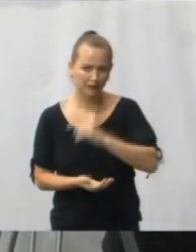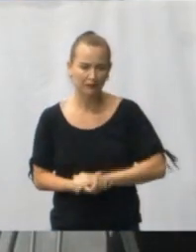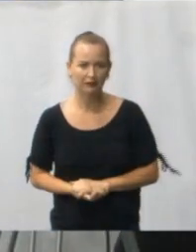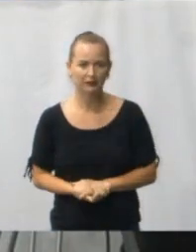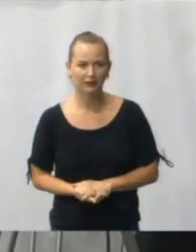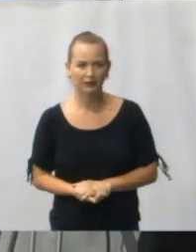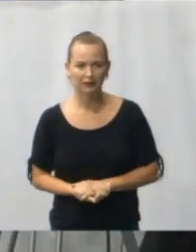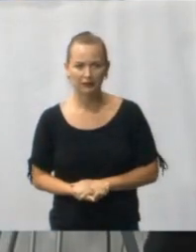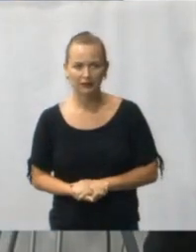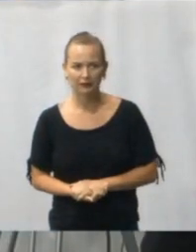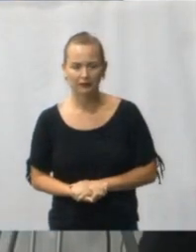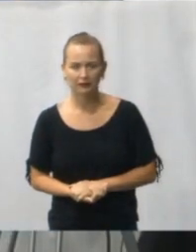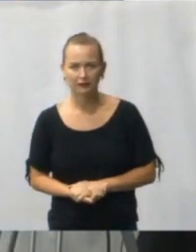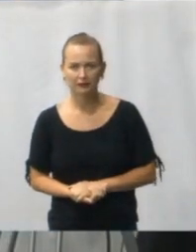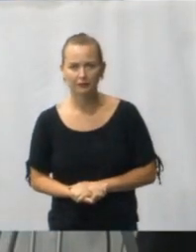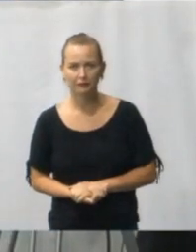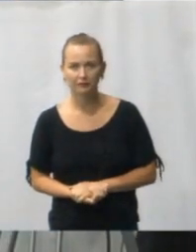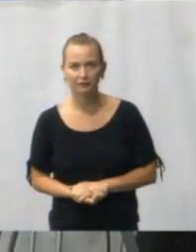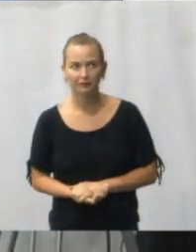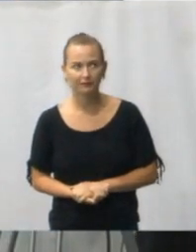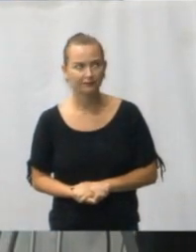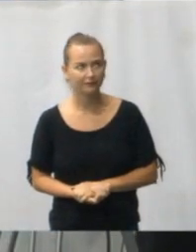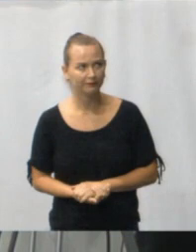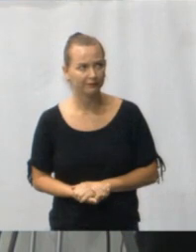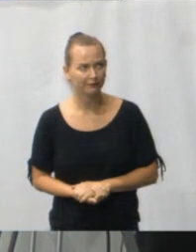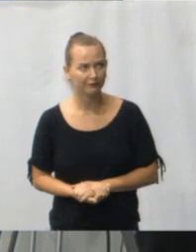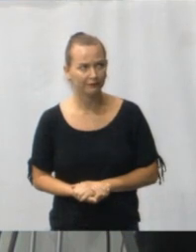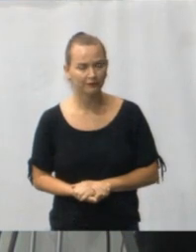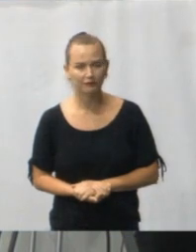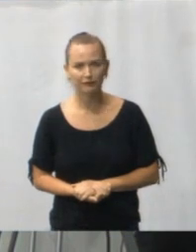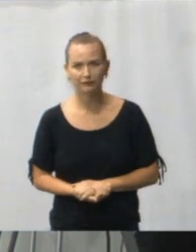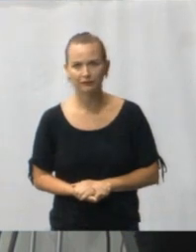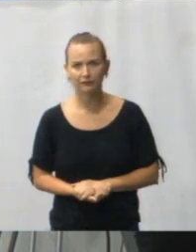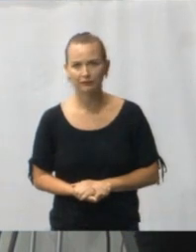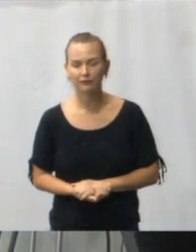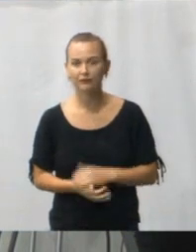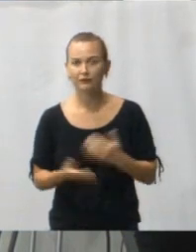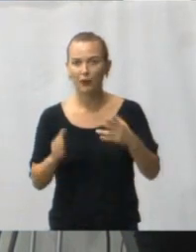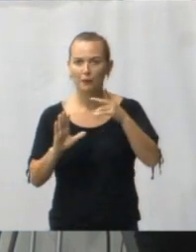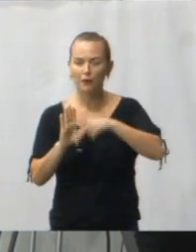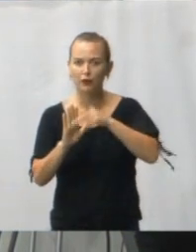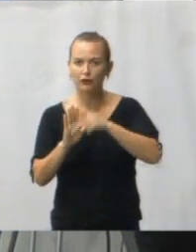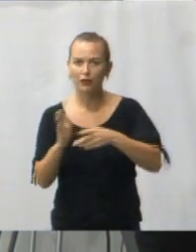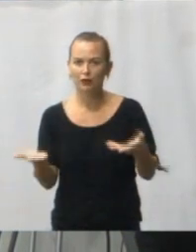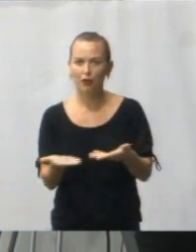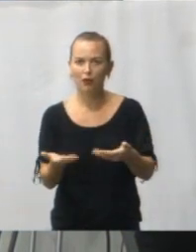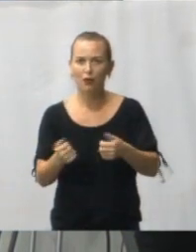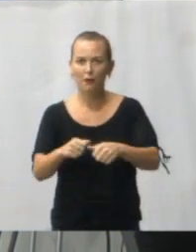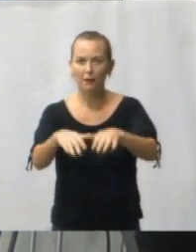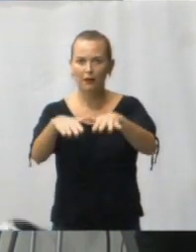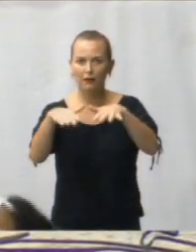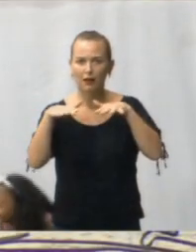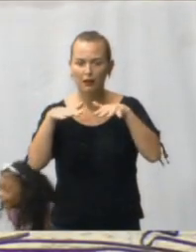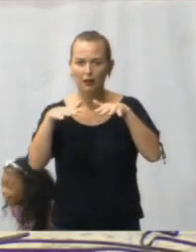Vereadores, tendo tramitado na comissão representativa, o projeto vem a plenário, podendo ser